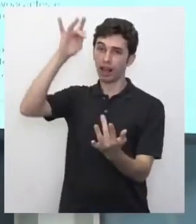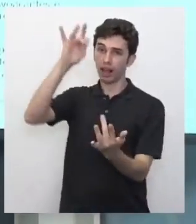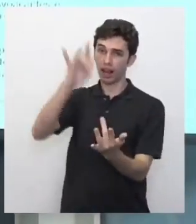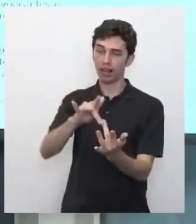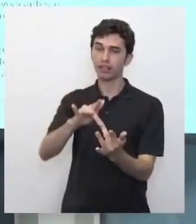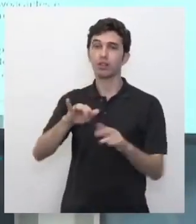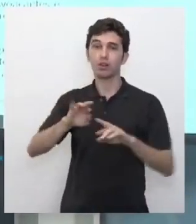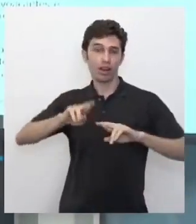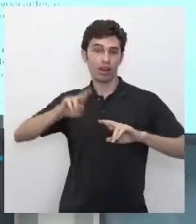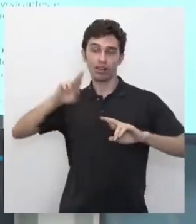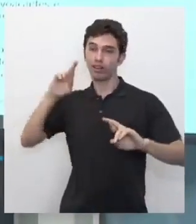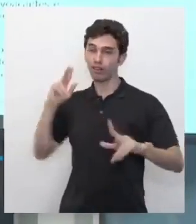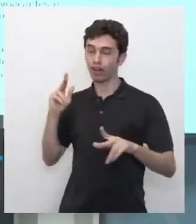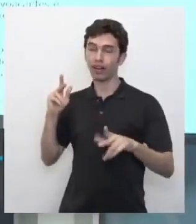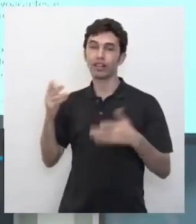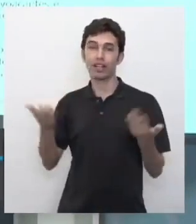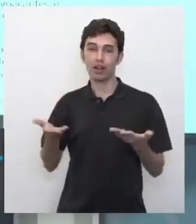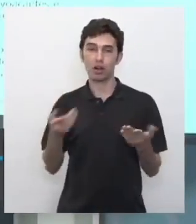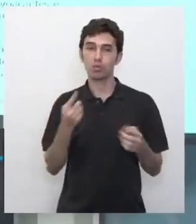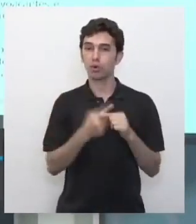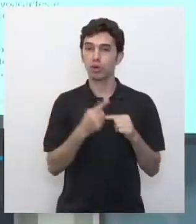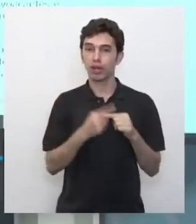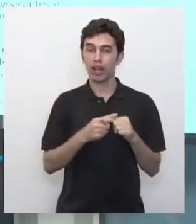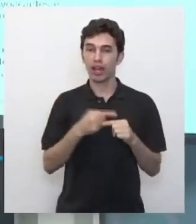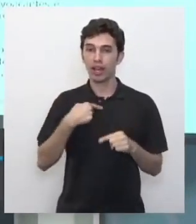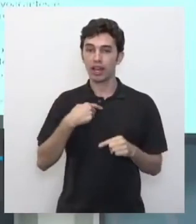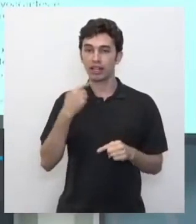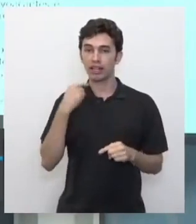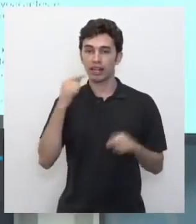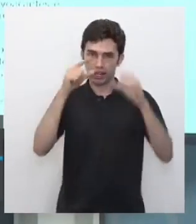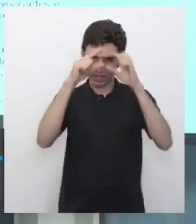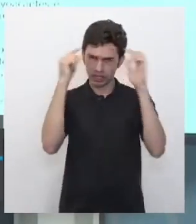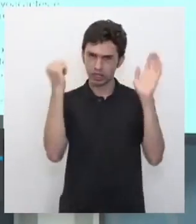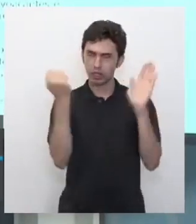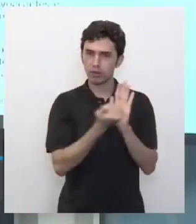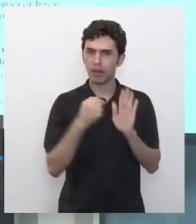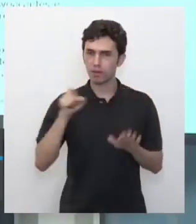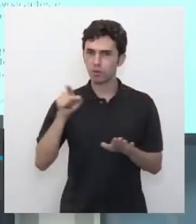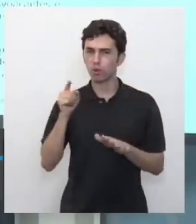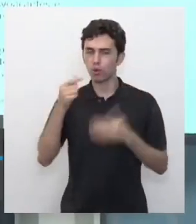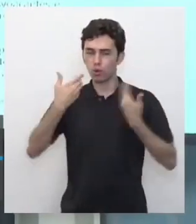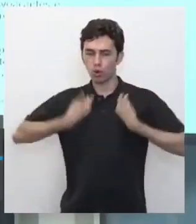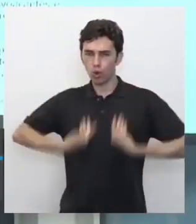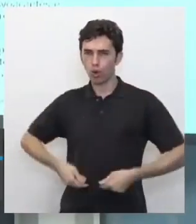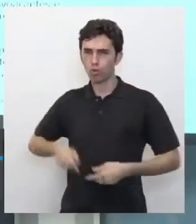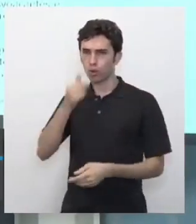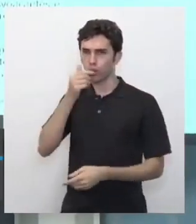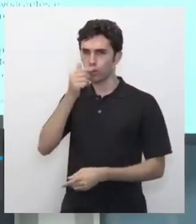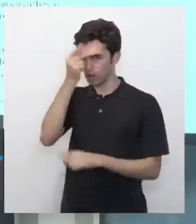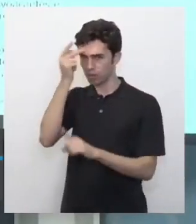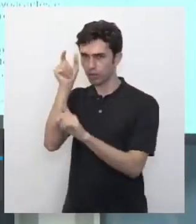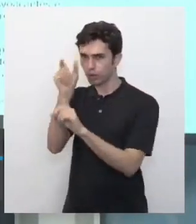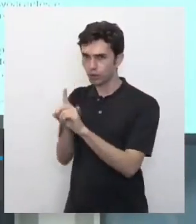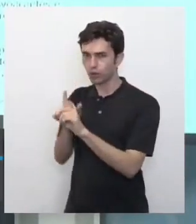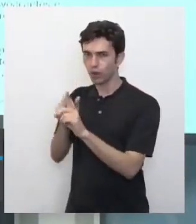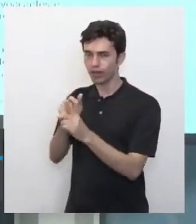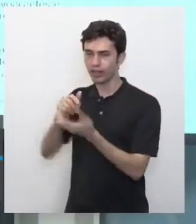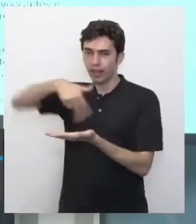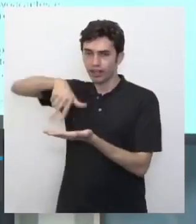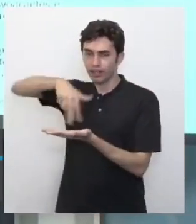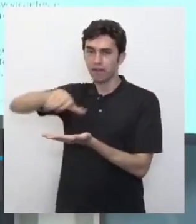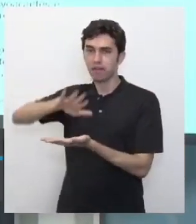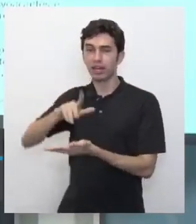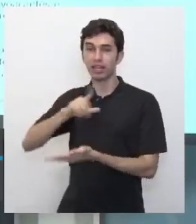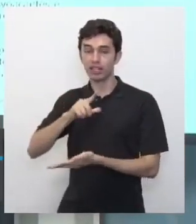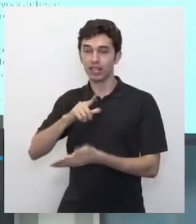ele estilizava muito o corpo do bailarino, ele tinha uma série, né, de movimentos, né, já pré-determinados, e